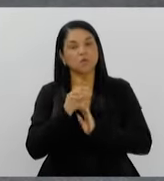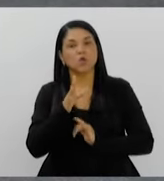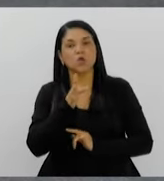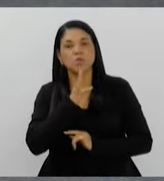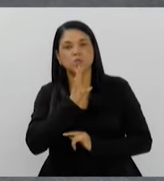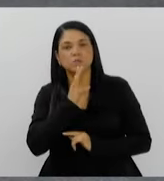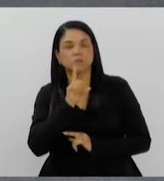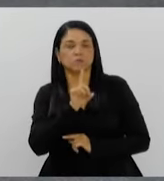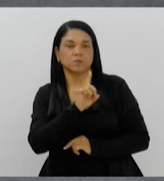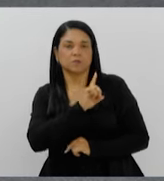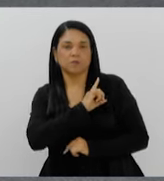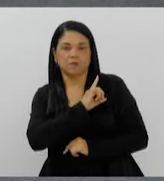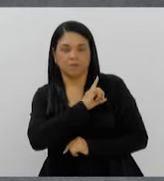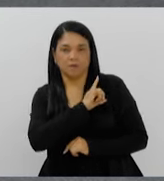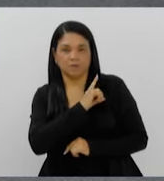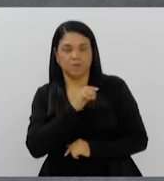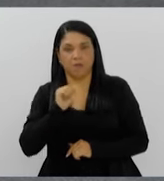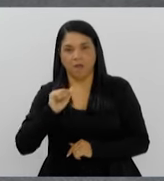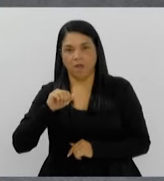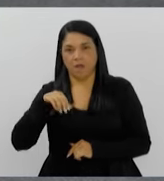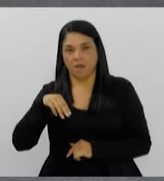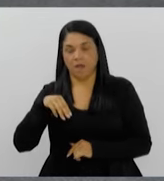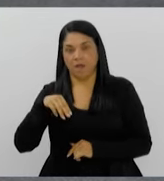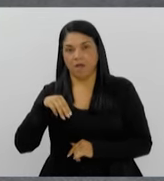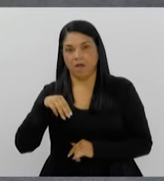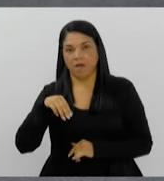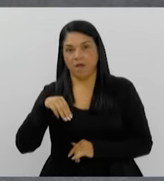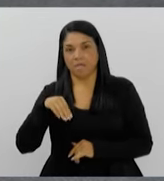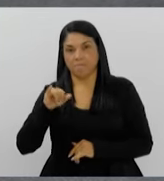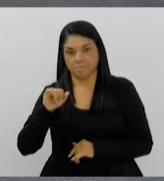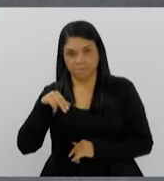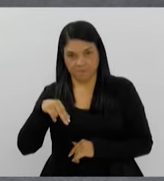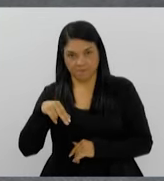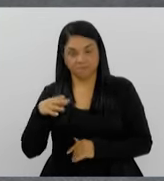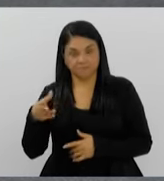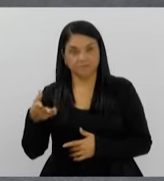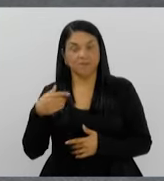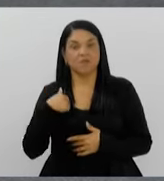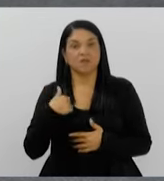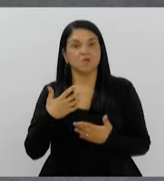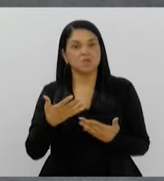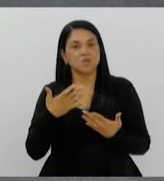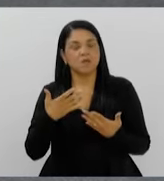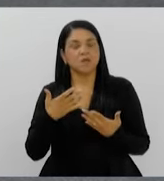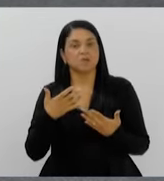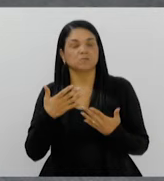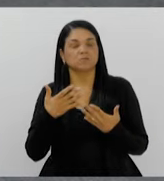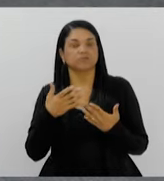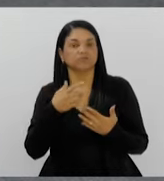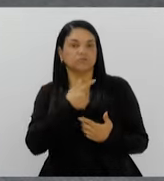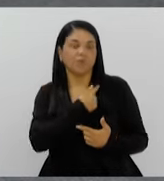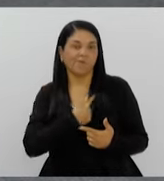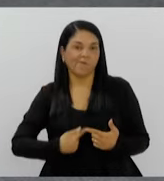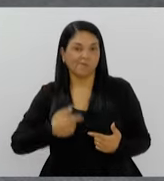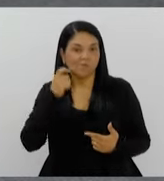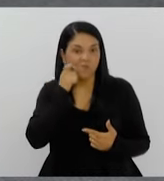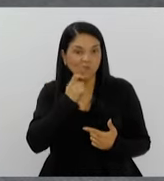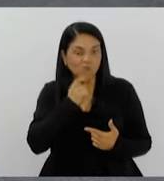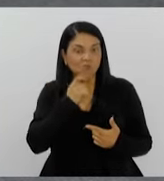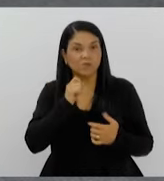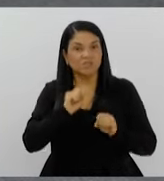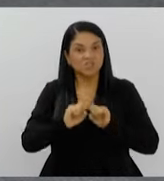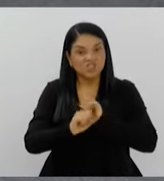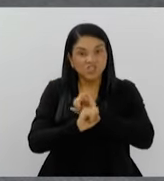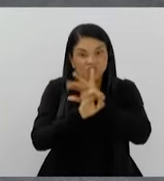sua conduta Mas o que eu quero aqui que o governador esclareça pra gente que de fato